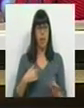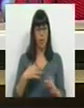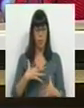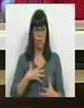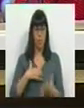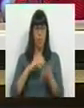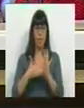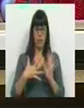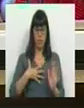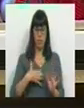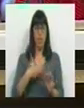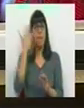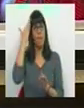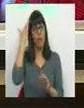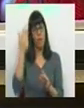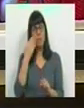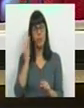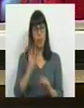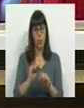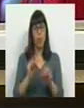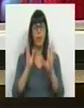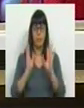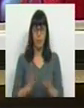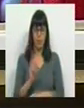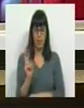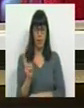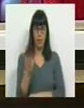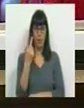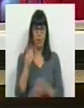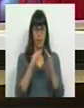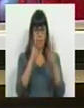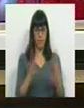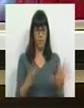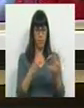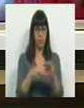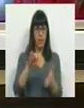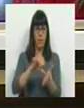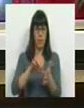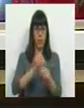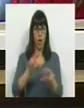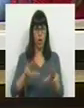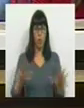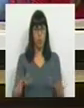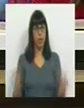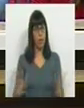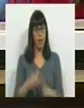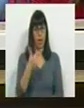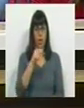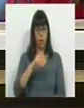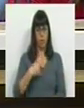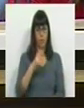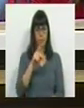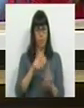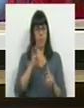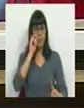de radioterapia, que prevê e recomenda a instalação de dois aceleradores lineares no Centro Hospitalar Tondela